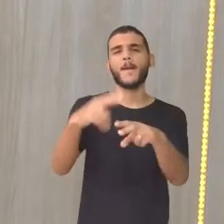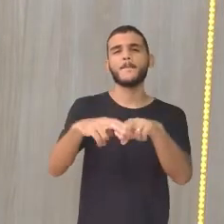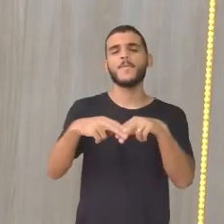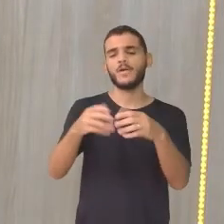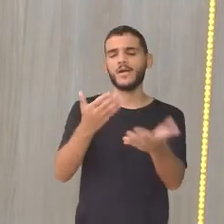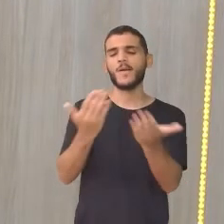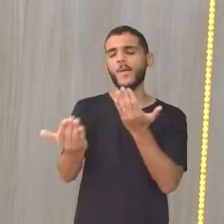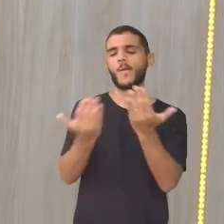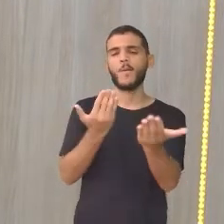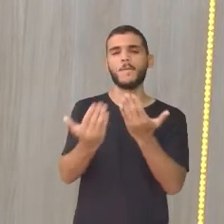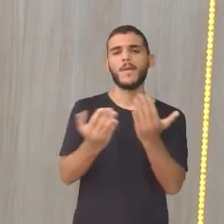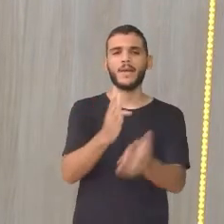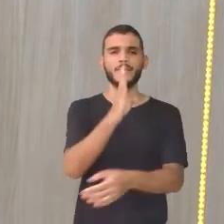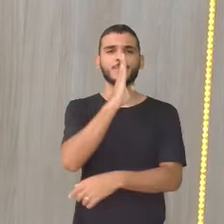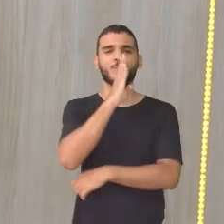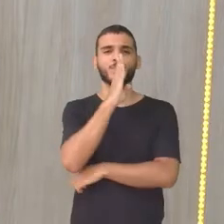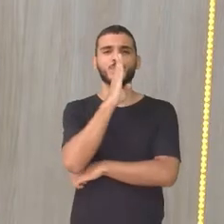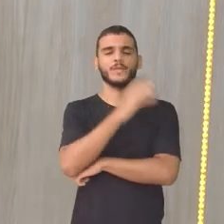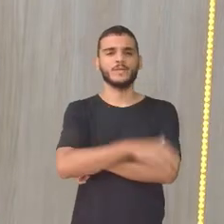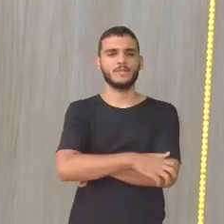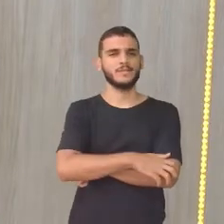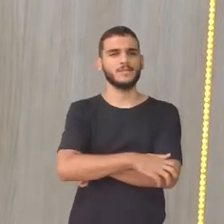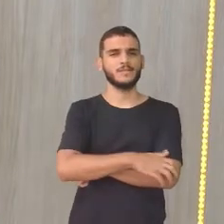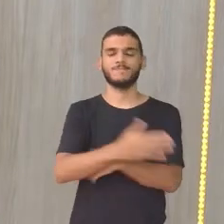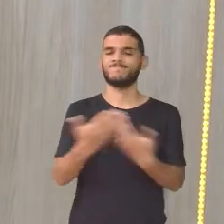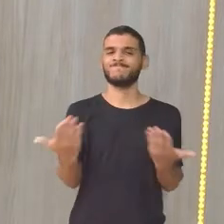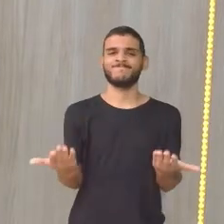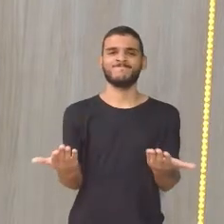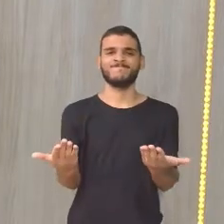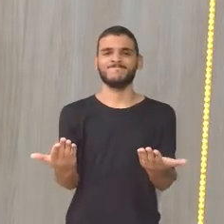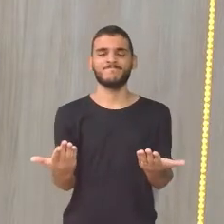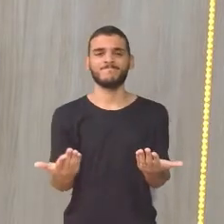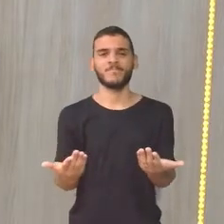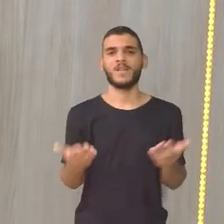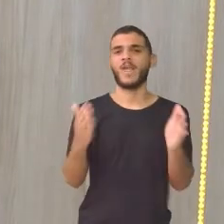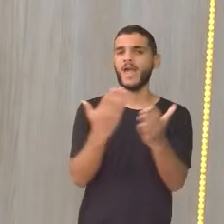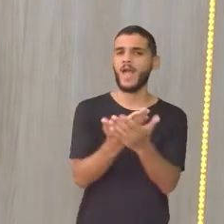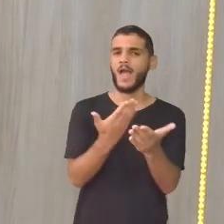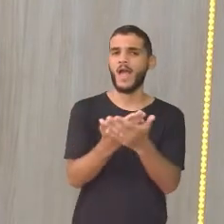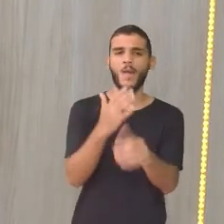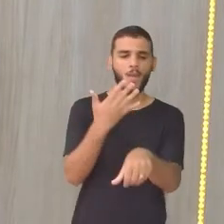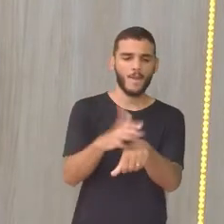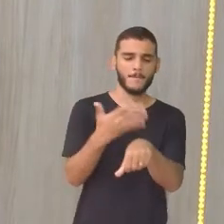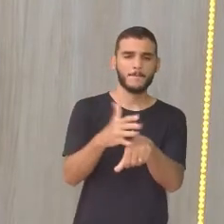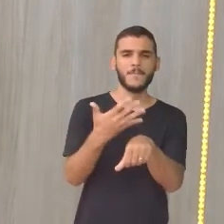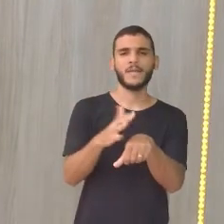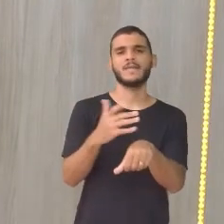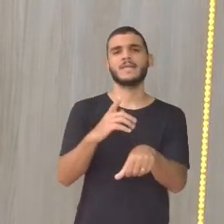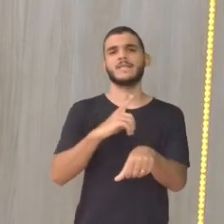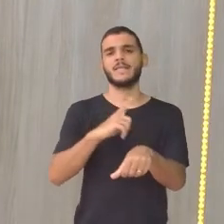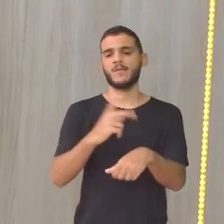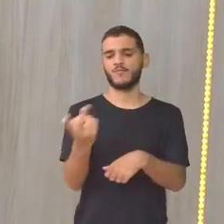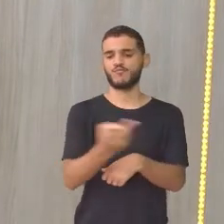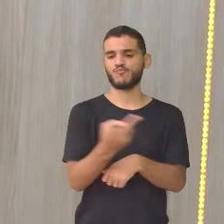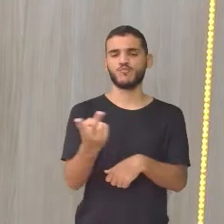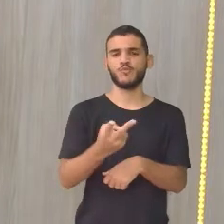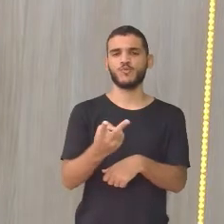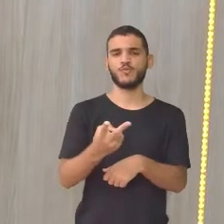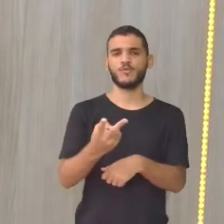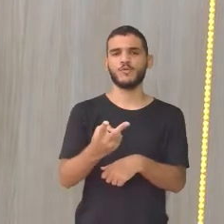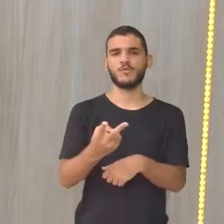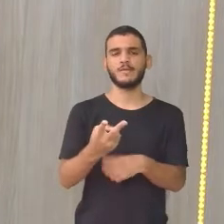aí, não é? E essa aula é bem prática, não é? Essa contradição, não é? Quando o autor